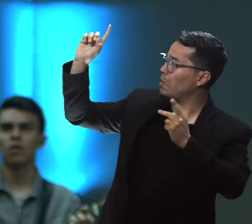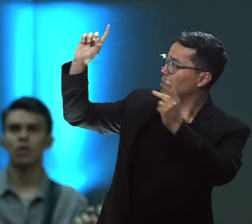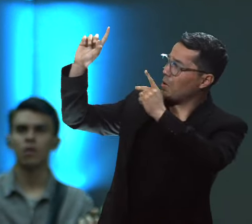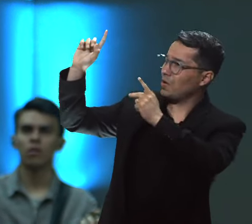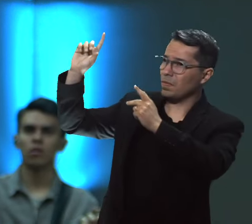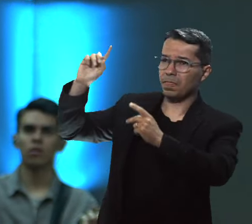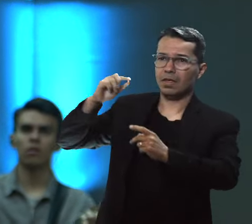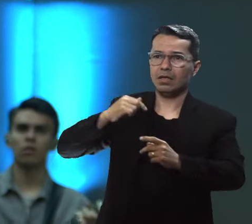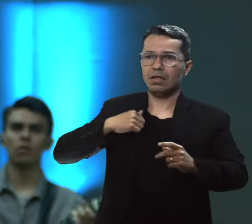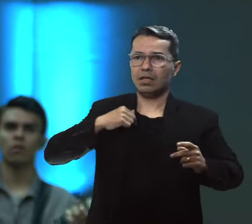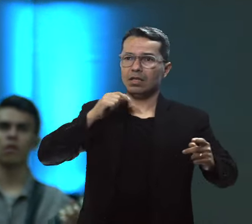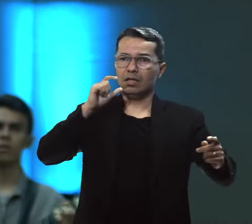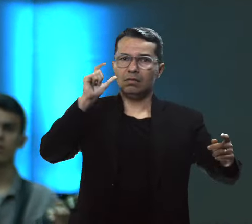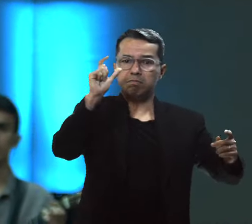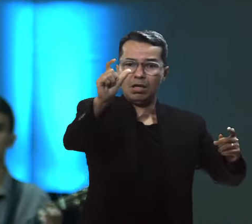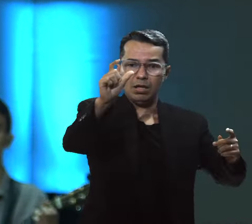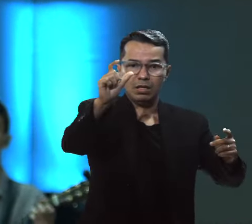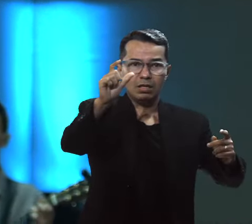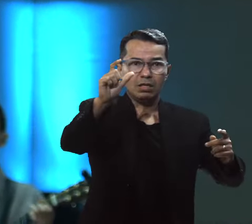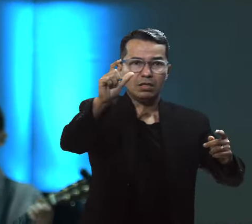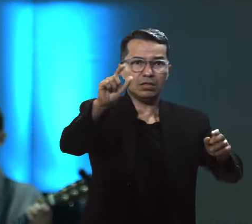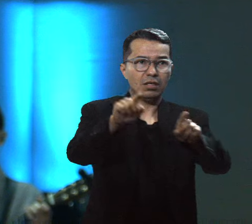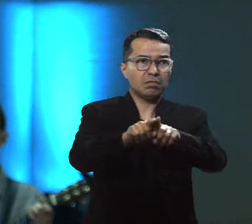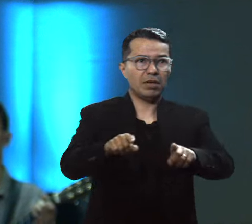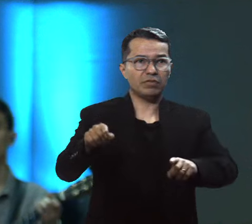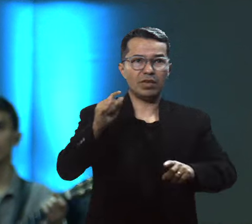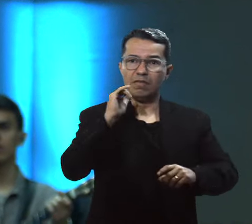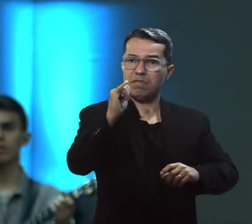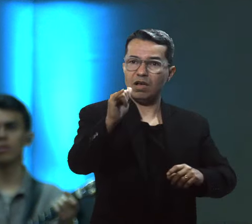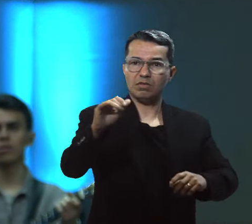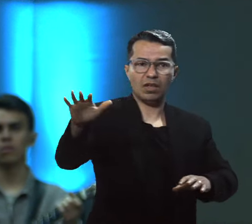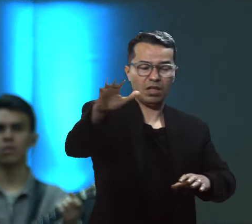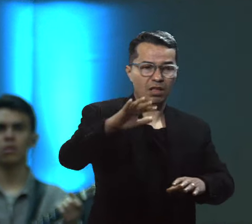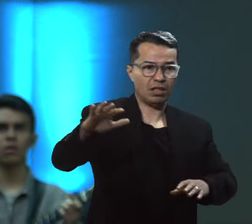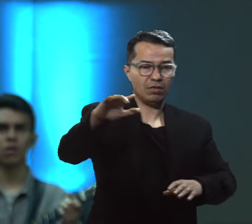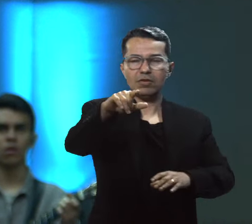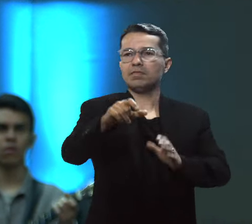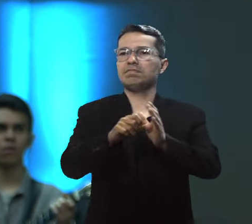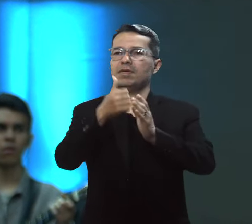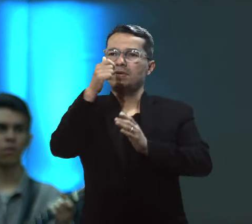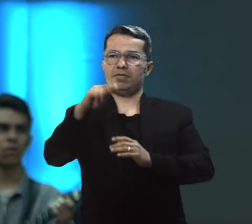nem a minha. Vai lá ver, que nem os bereanos. Vai ver se está na palavra.